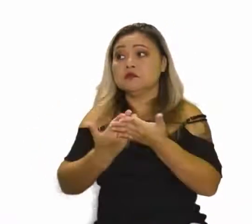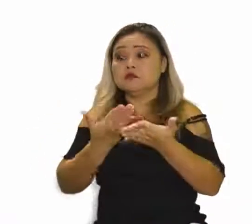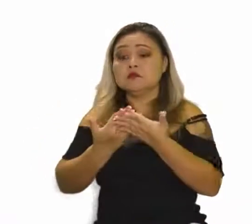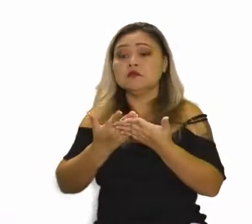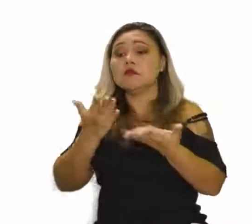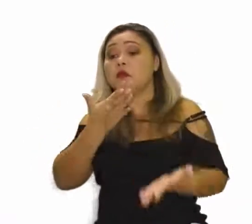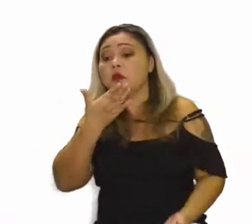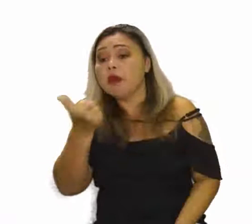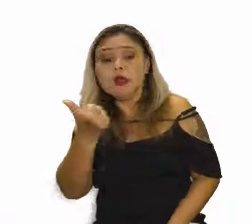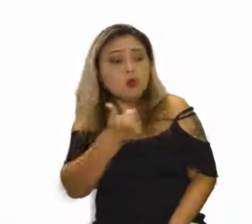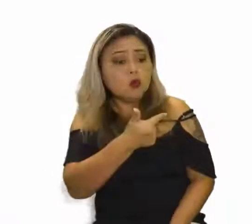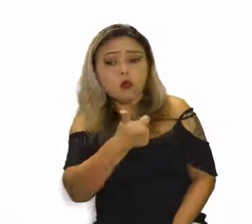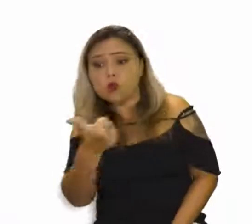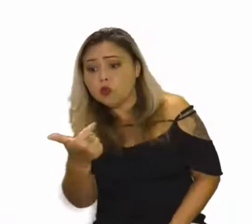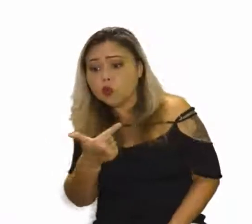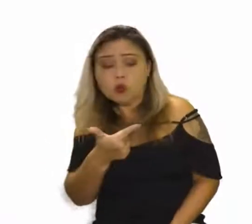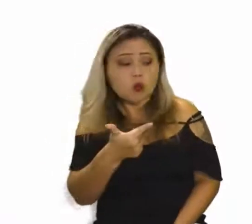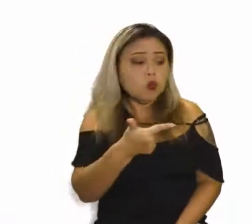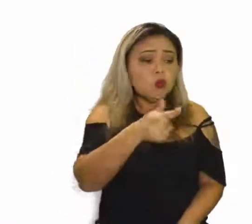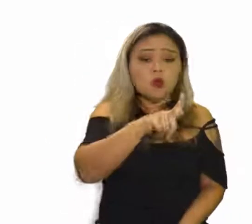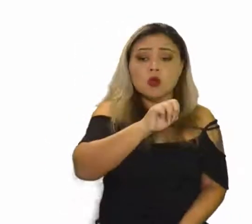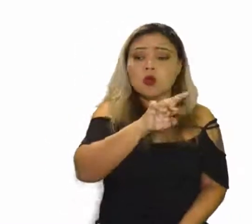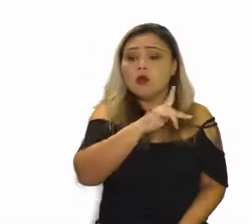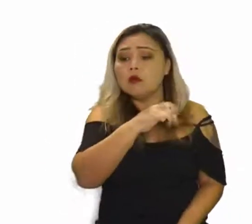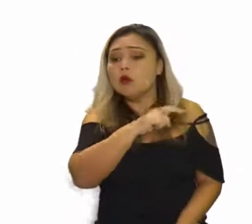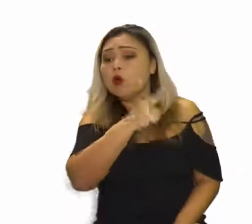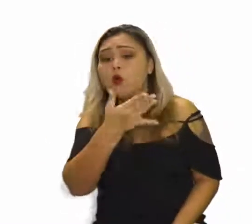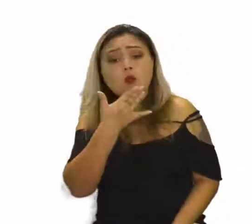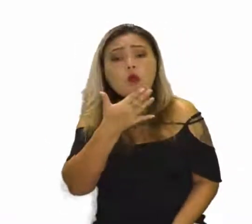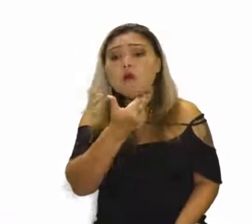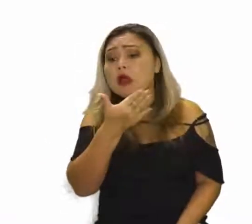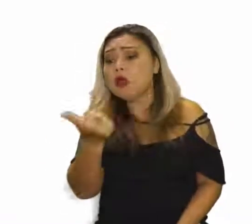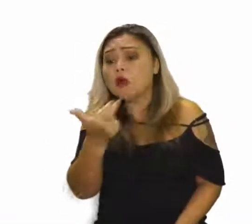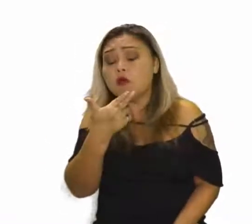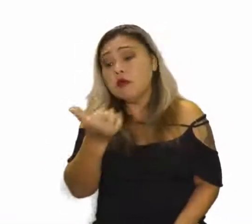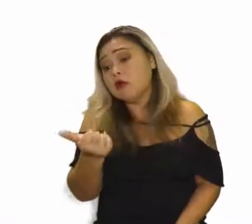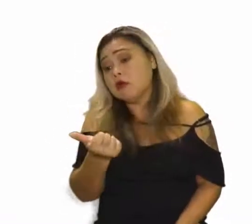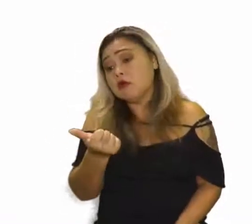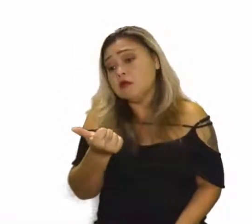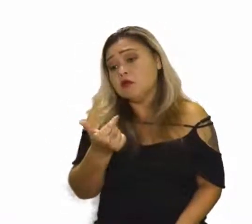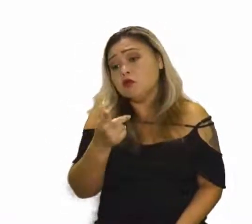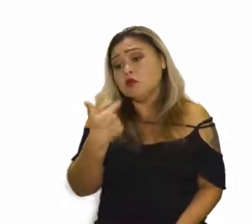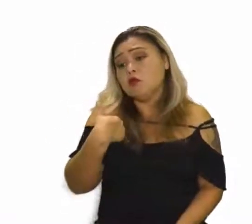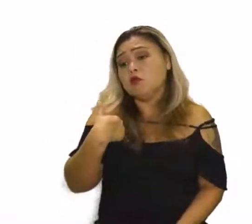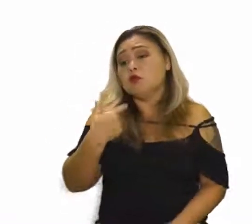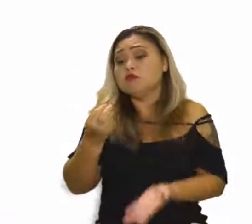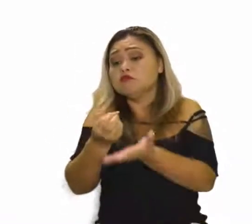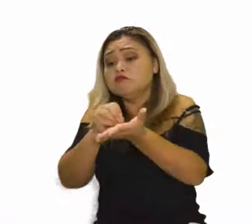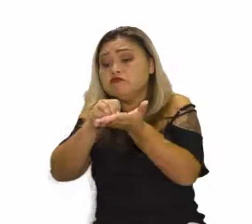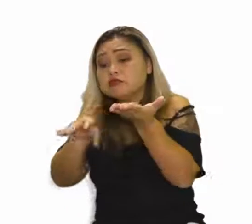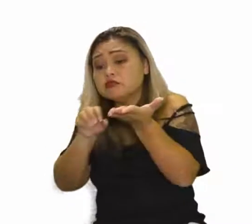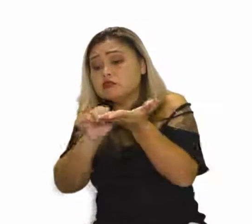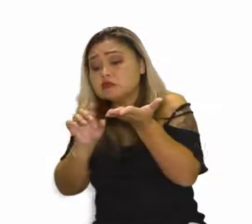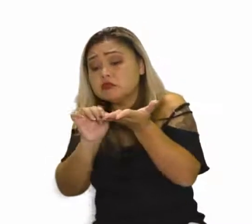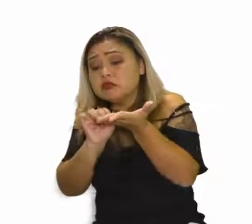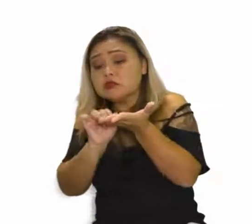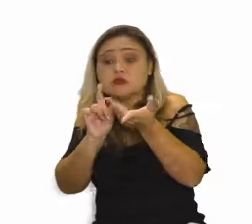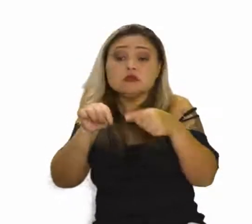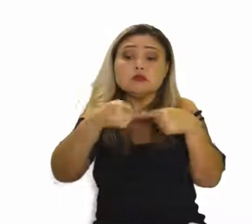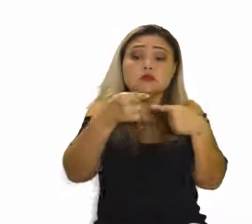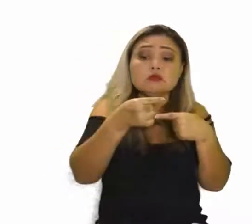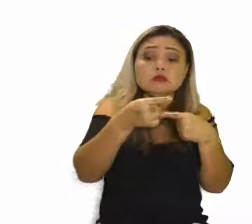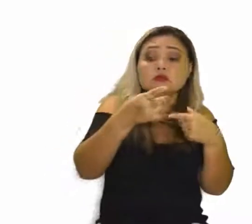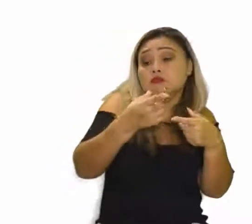Qual o melhor? É sistema de galpão? Qual é o melhor, professor? É produção de postura